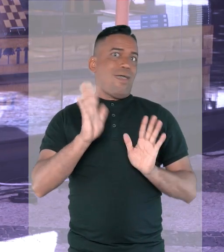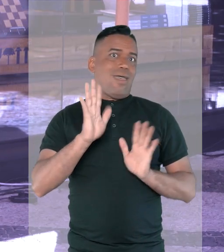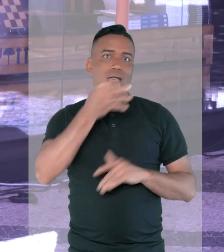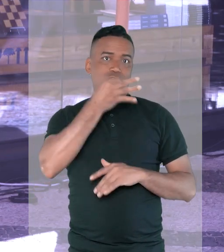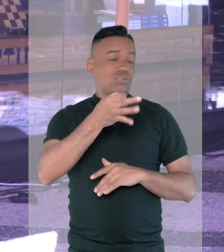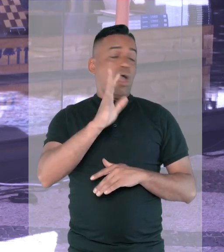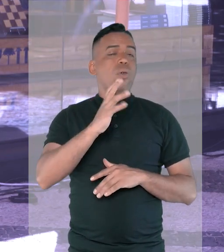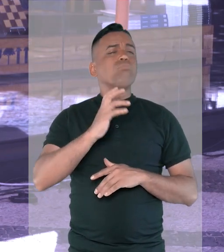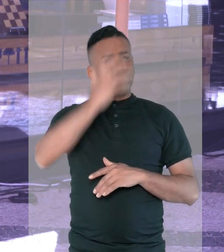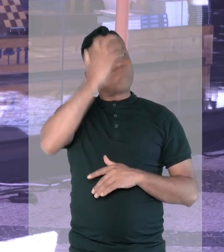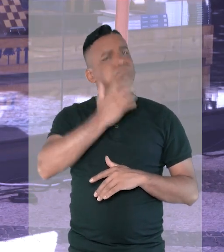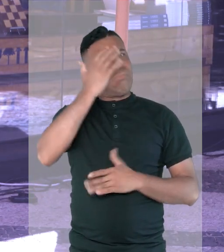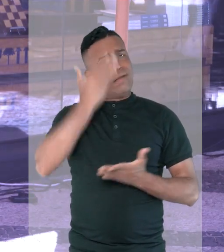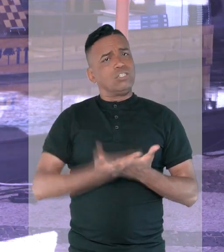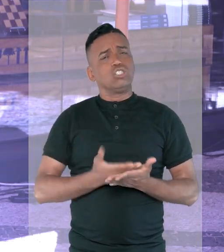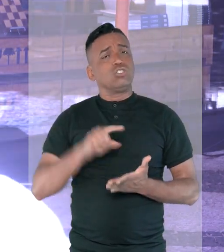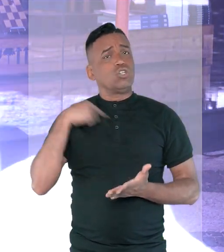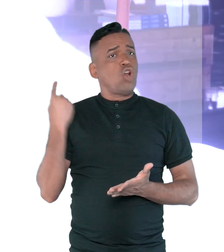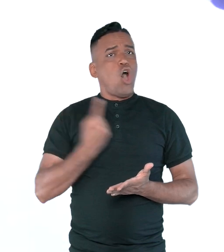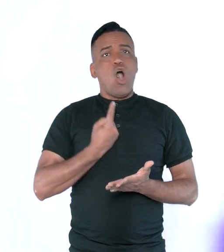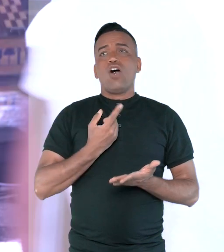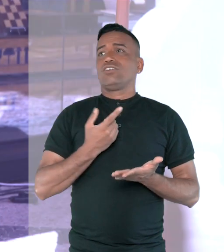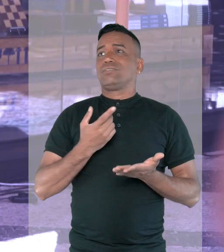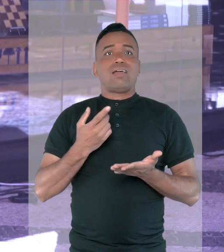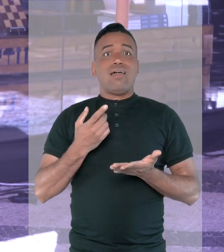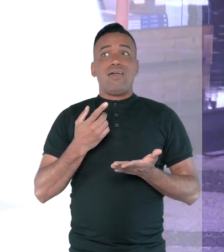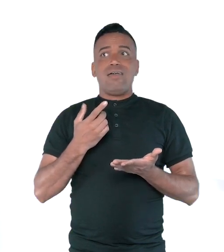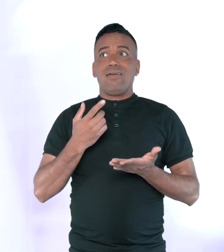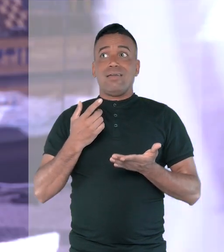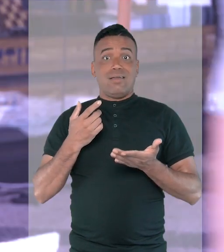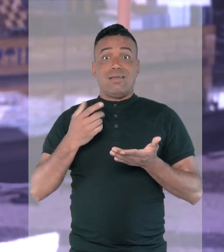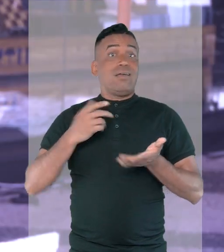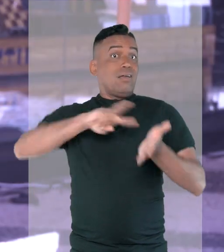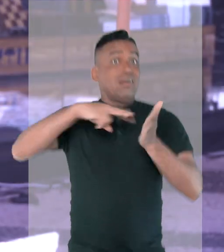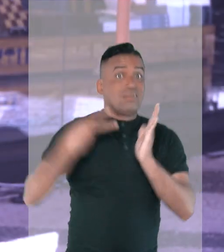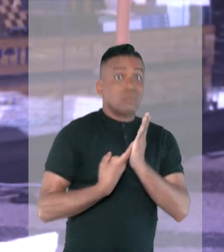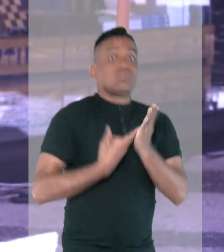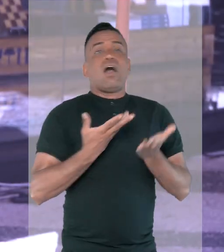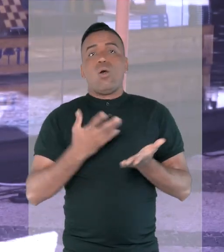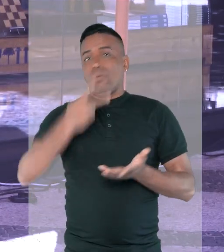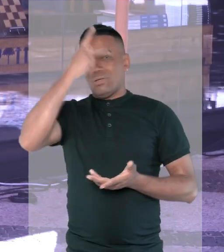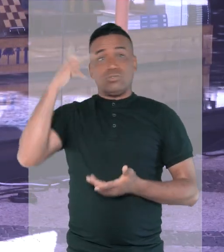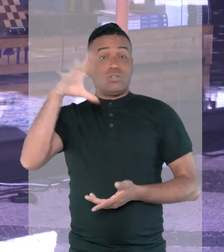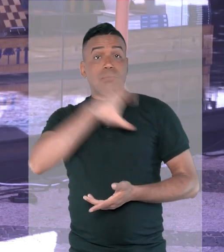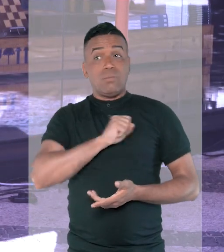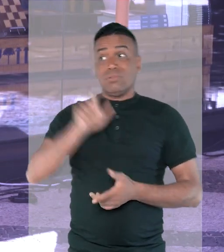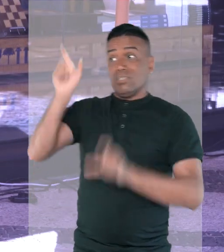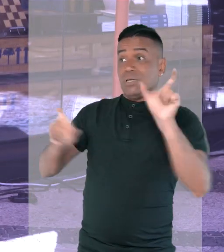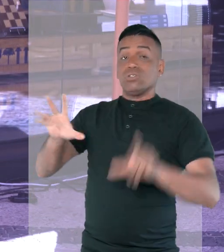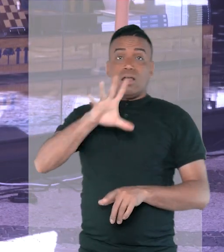aí não é nem um achismo, é mais uma convicção, que nós somos uma tradução das pessoas que nós amamos e das pessoas que nos